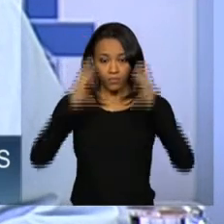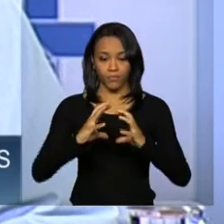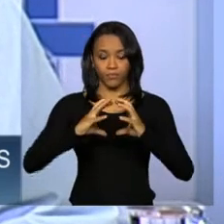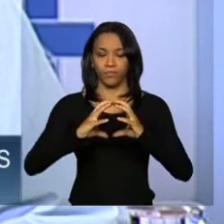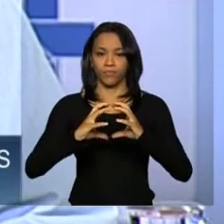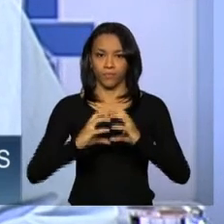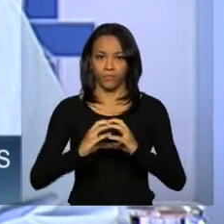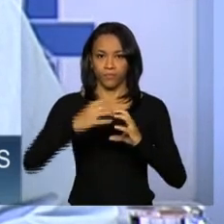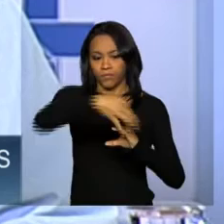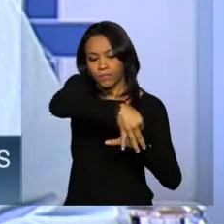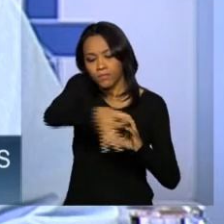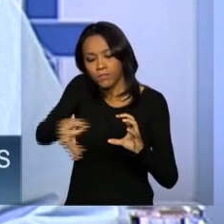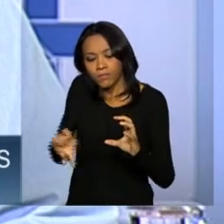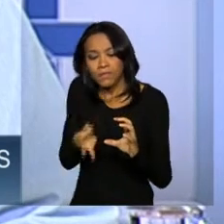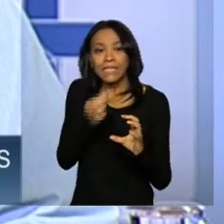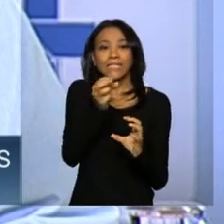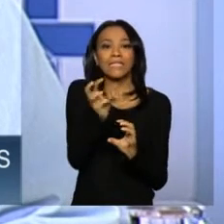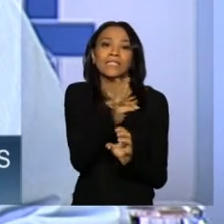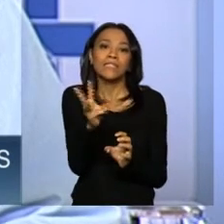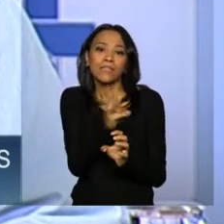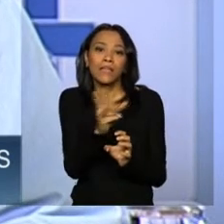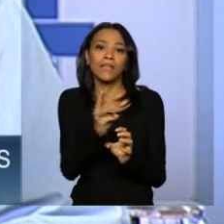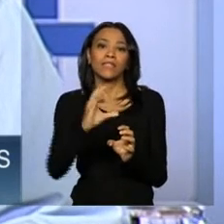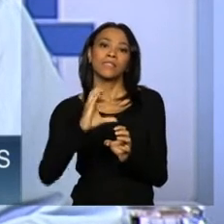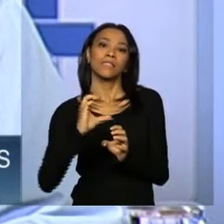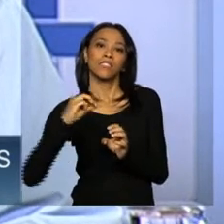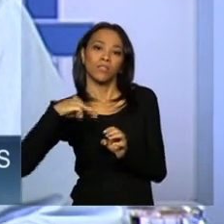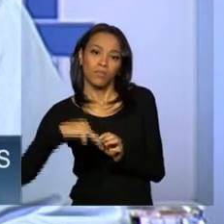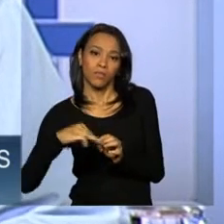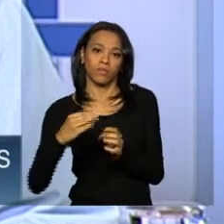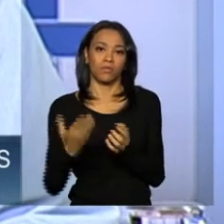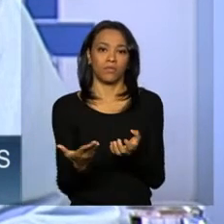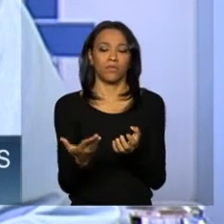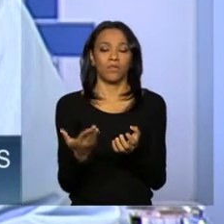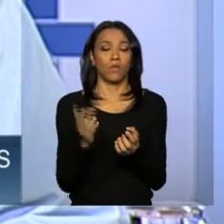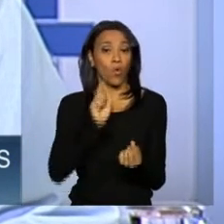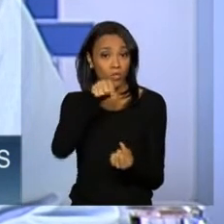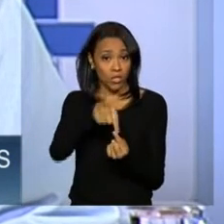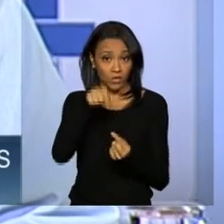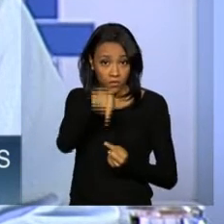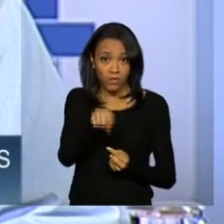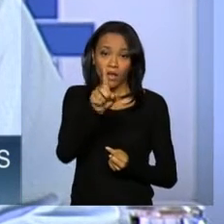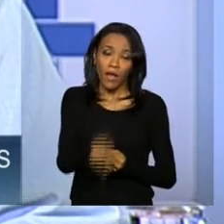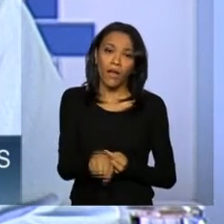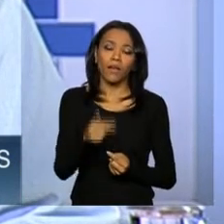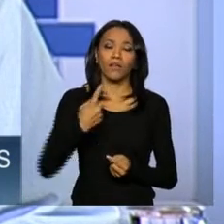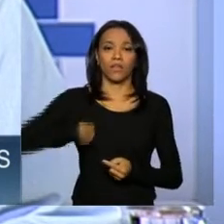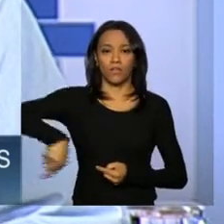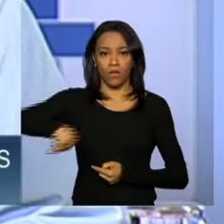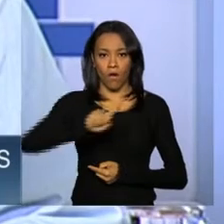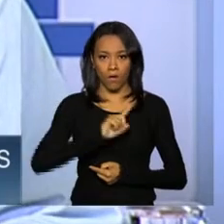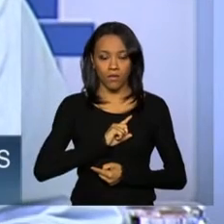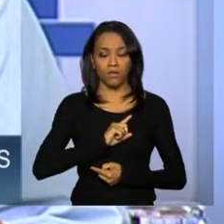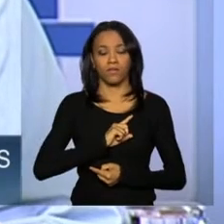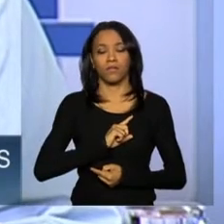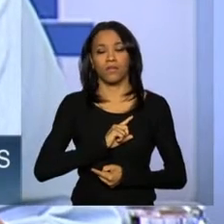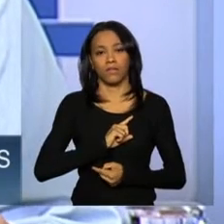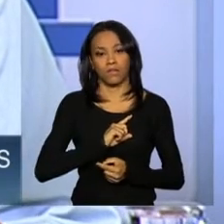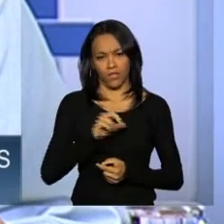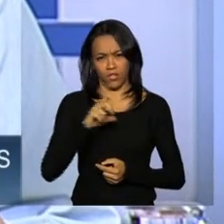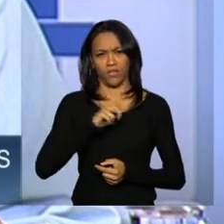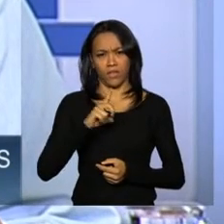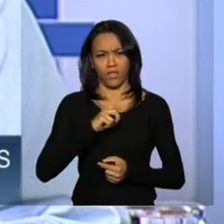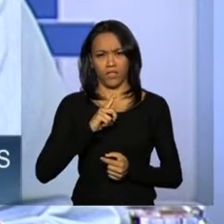33 centímetros. O objetivo disso era justamente que nós pudéssemos ter uma margem